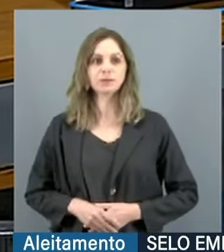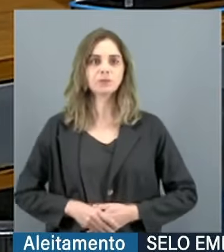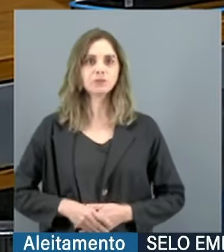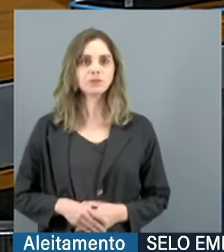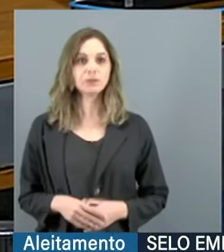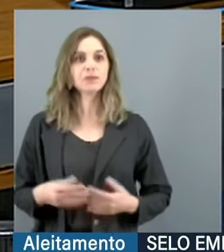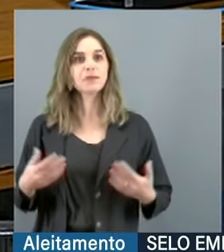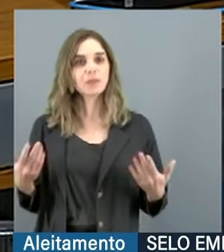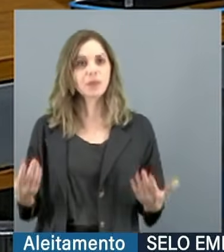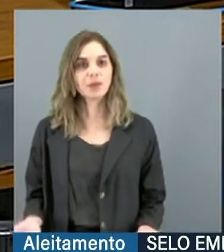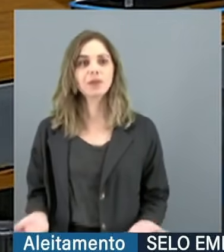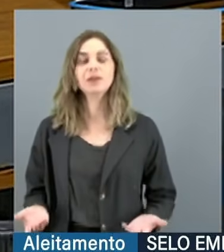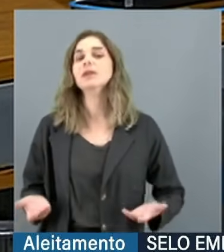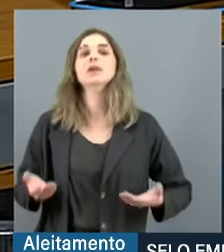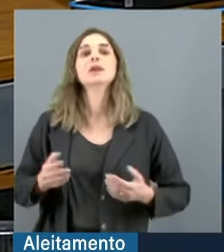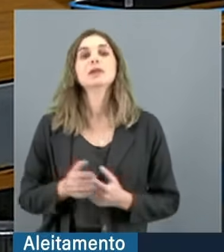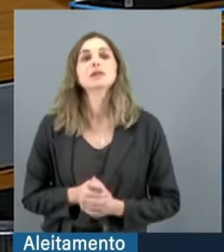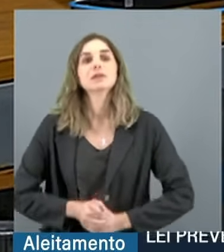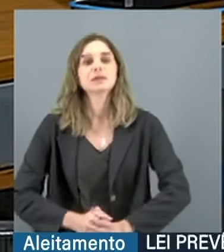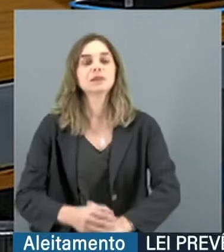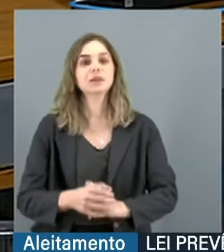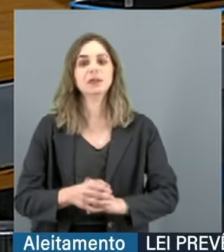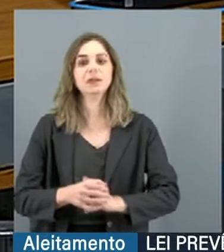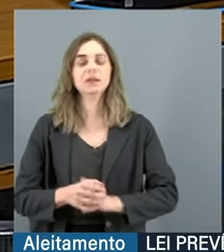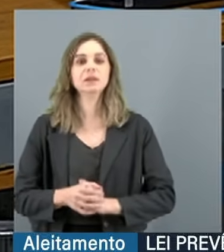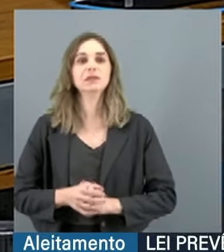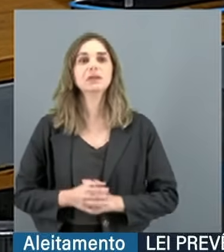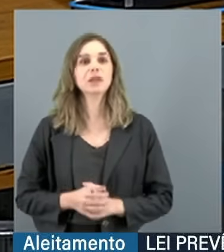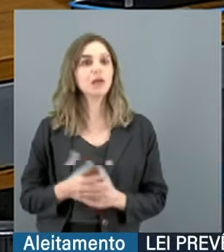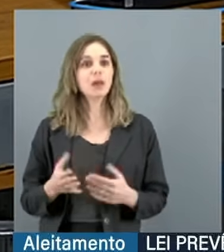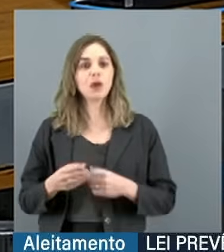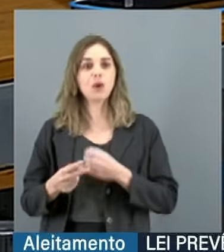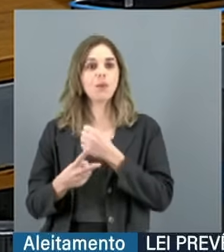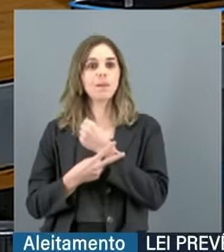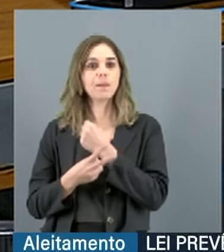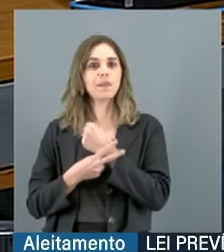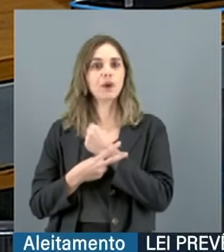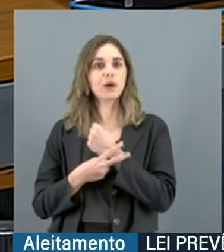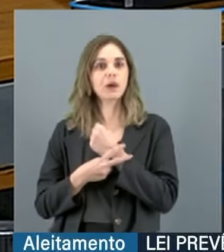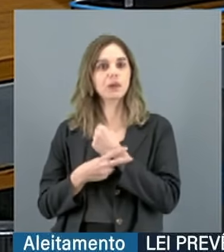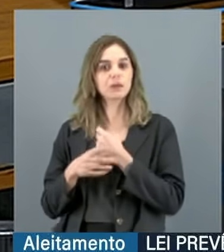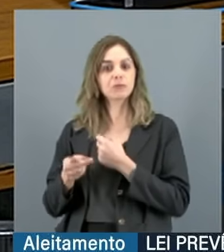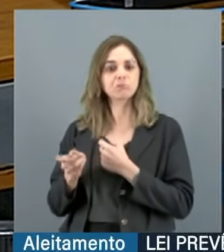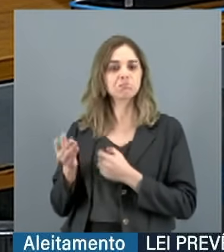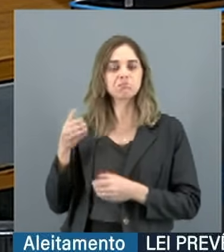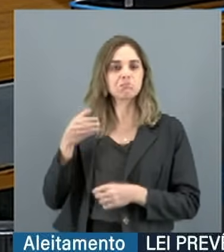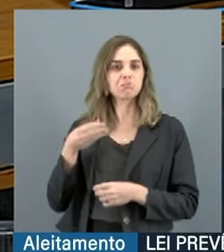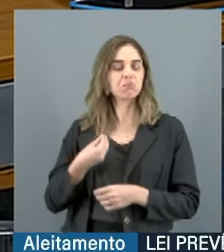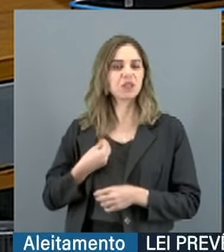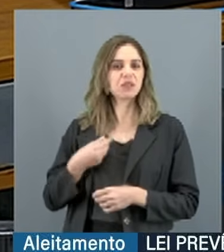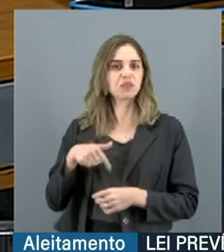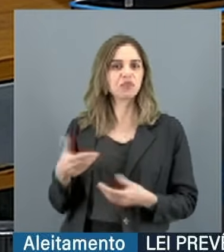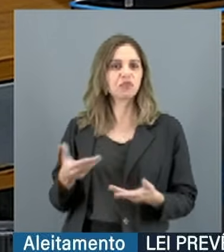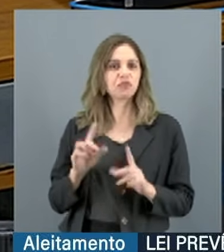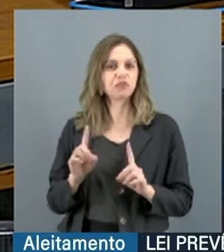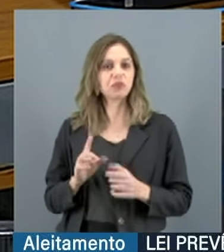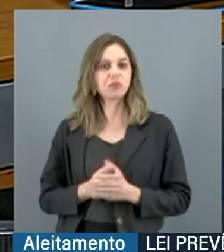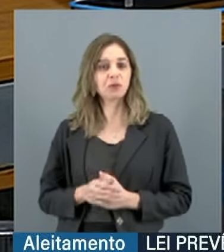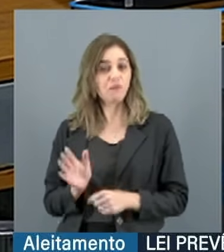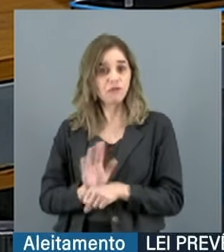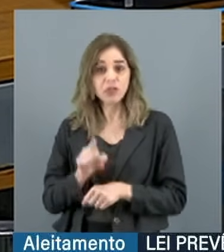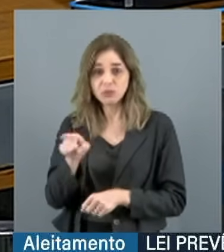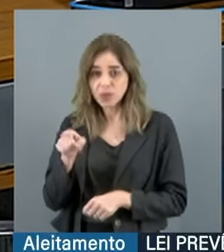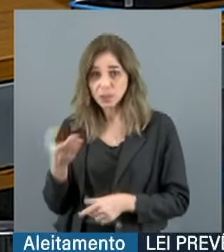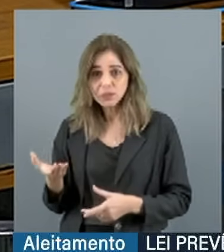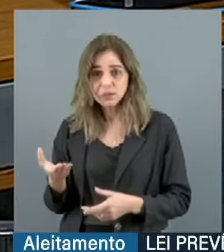Senhor Wellington, nem o Magno Malta hoje, né? Também ele não veio aqui defendê-lo. Isso é um vídeo que foi feito por ele,